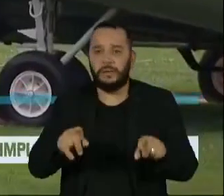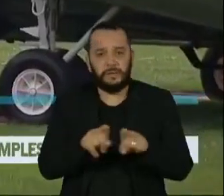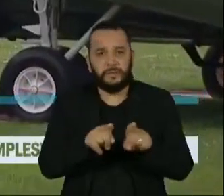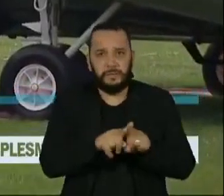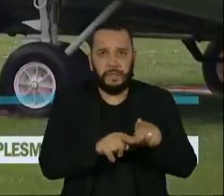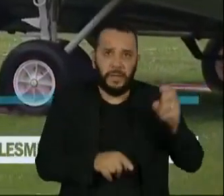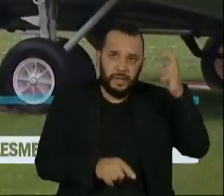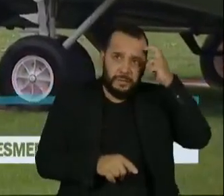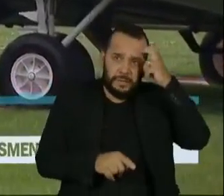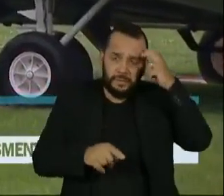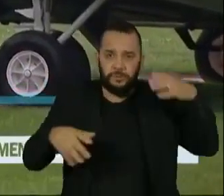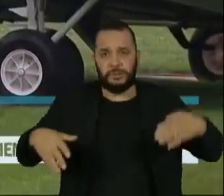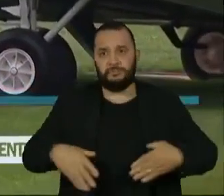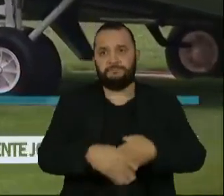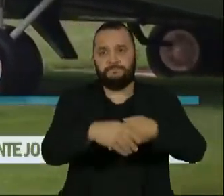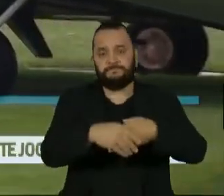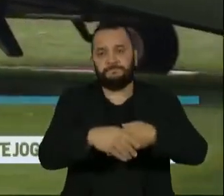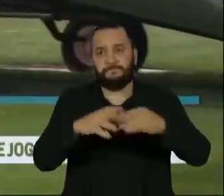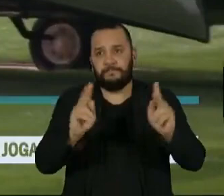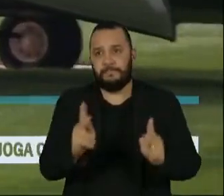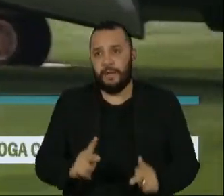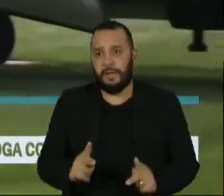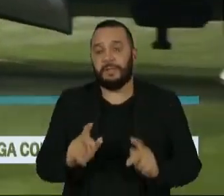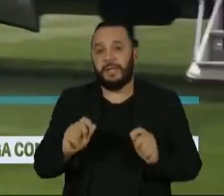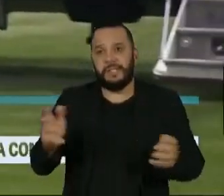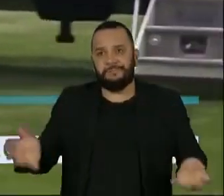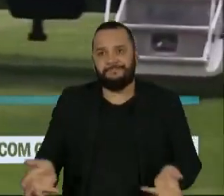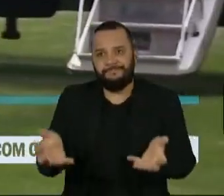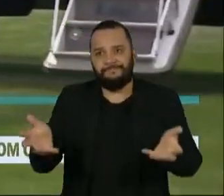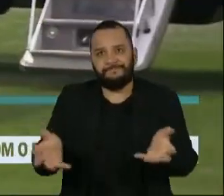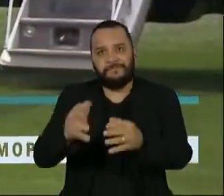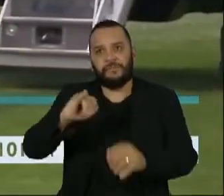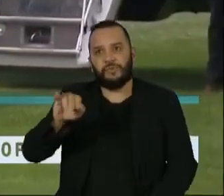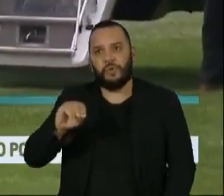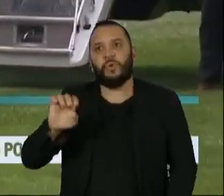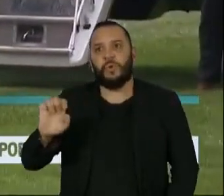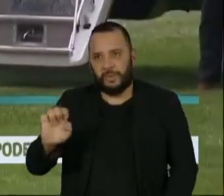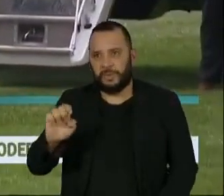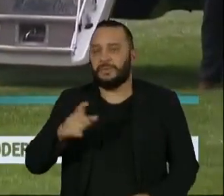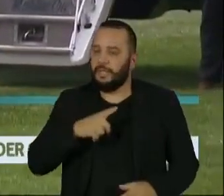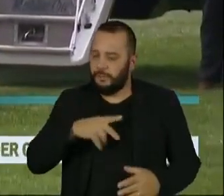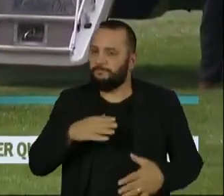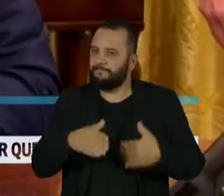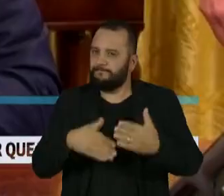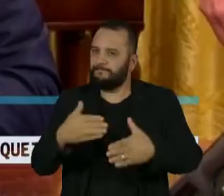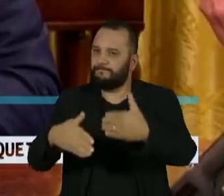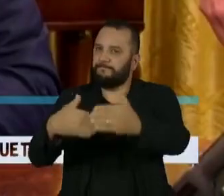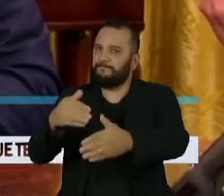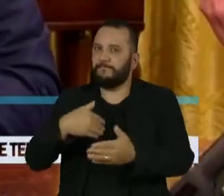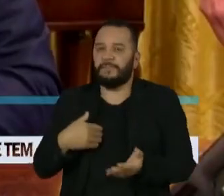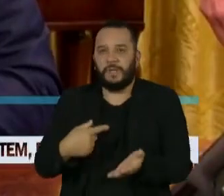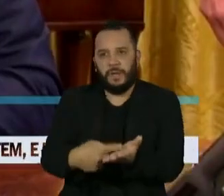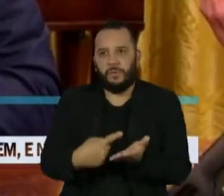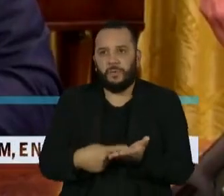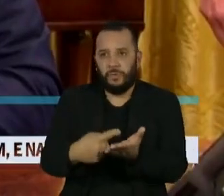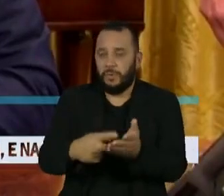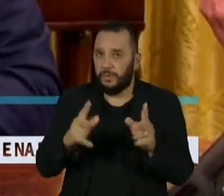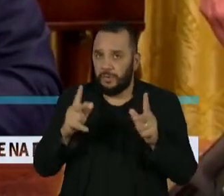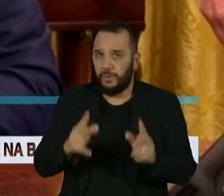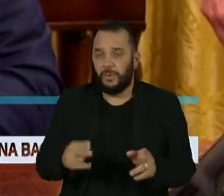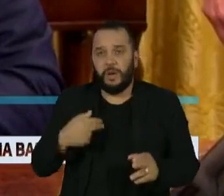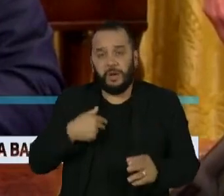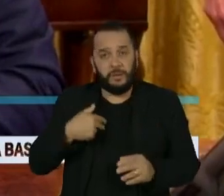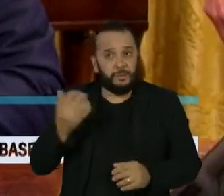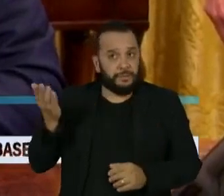Arábia Saudita, patrocinado pelo presidente Joe Biden, avança na esteira do tratado semelhante assinado com os